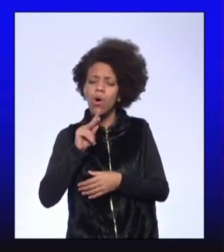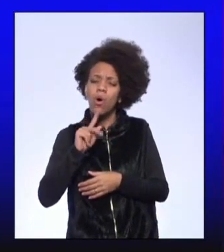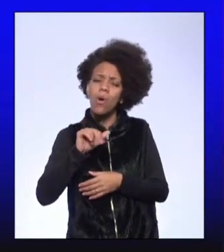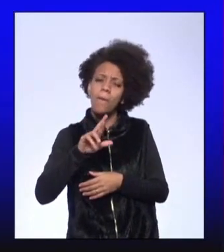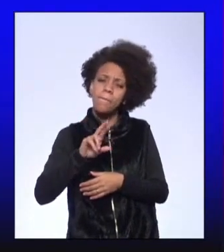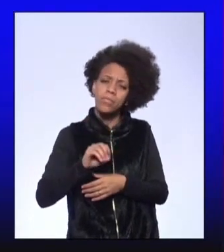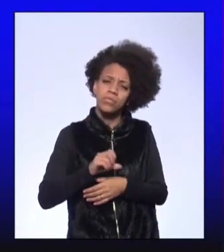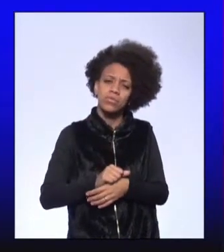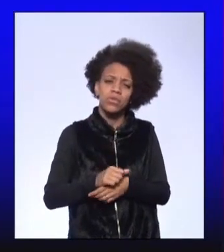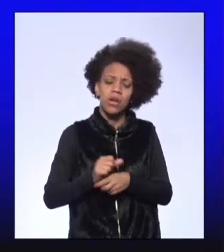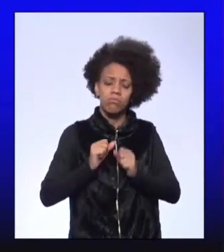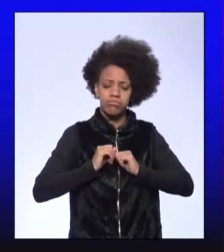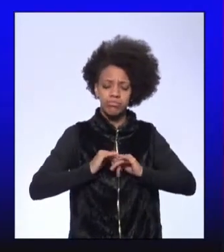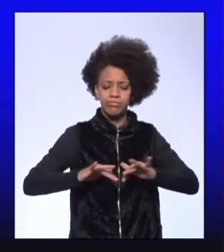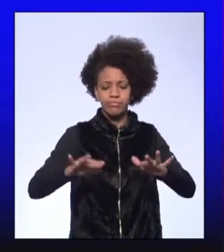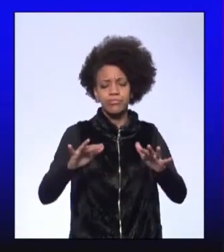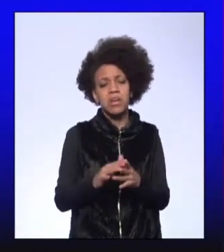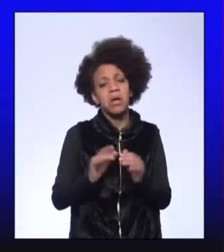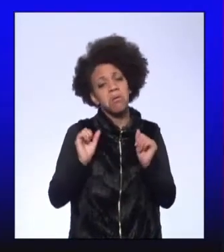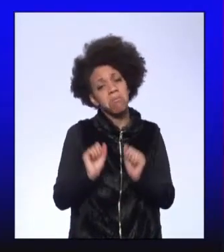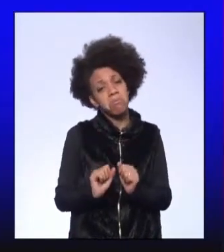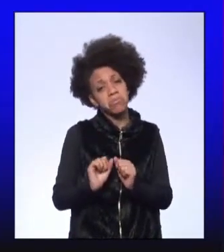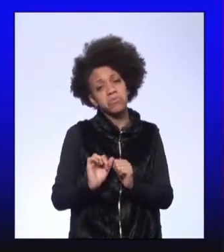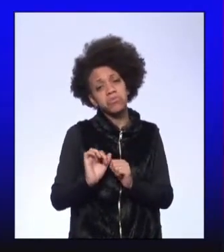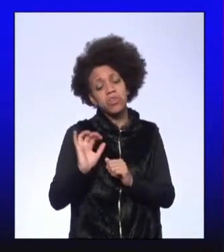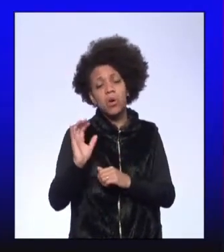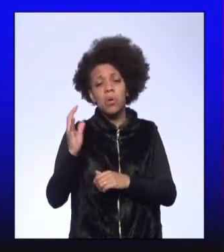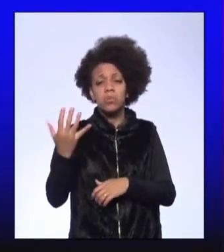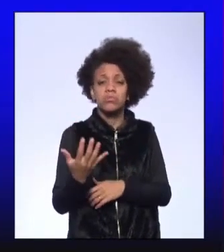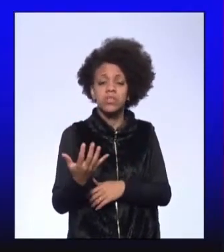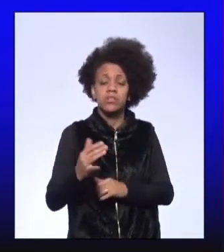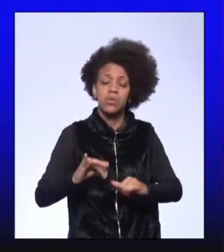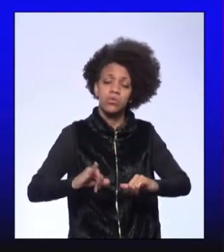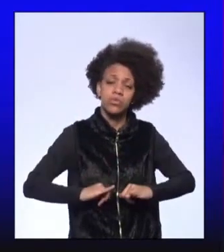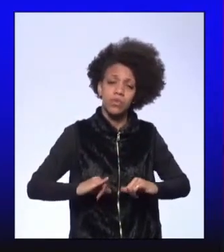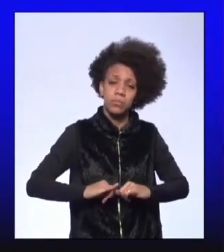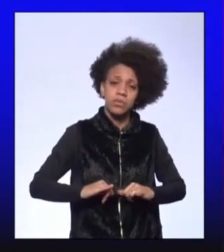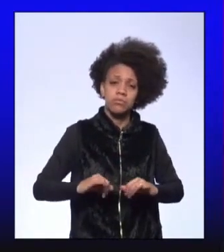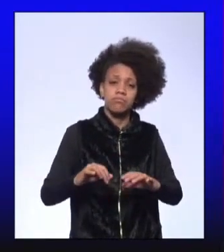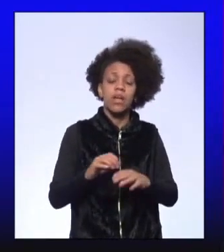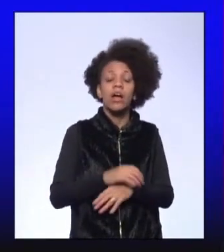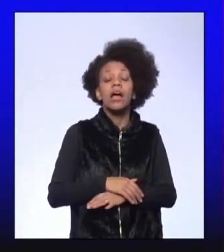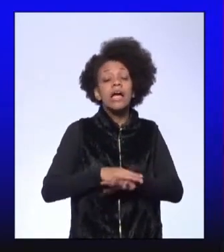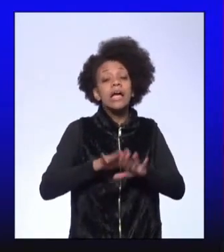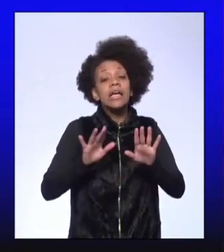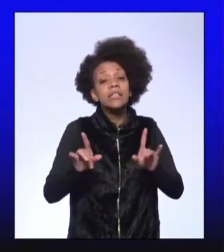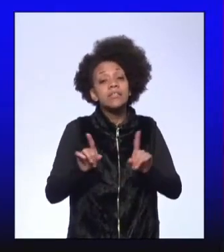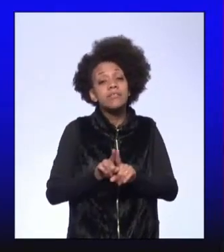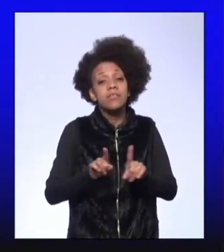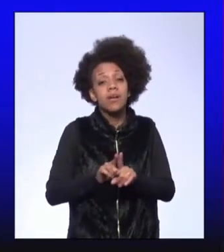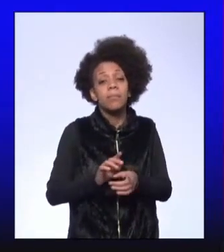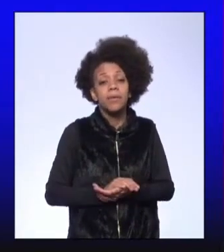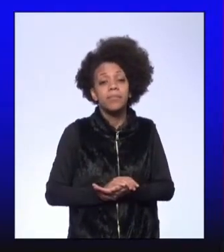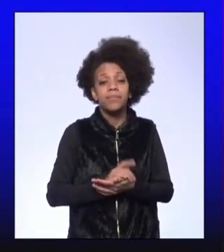e que poderiam, pelo leite materno, de alguma forma beneficiar esse lactente. E batemos na tecla de